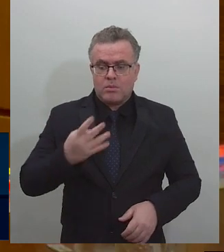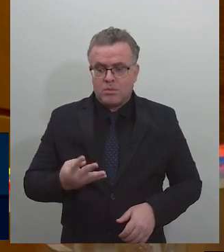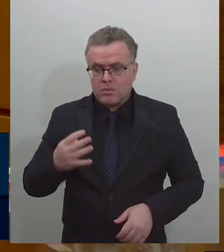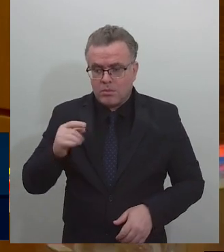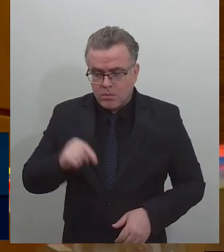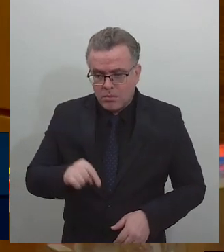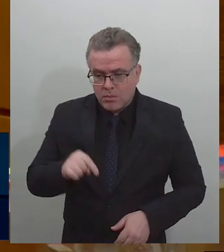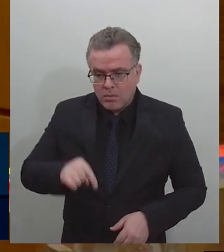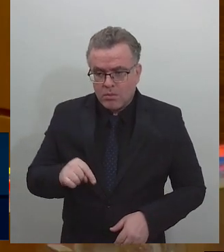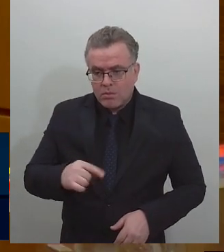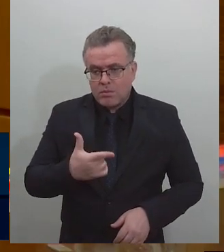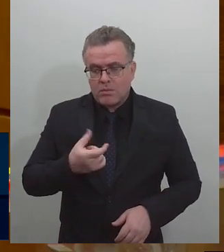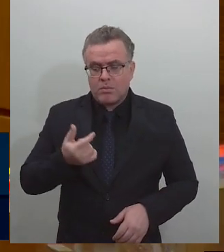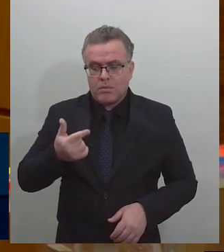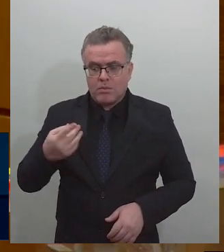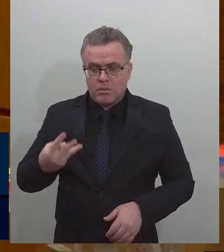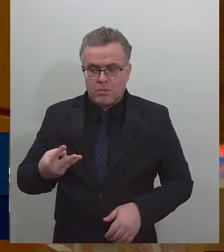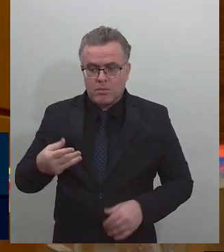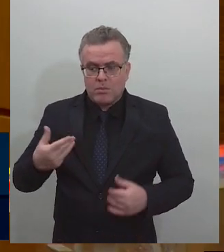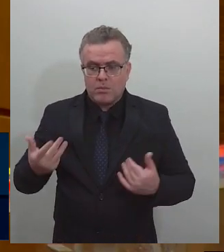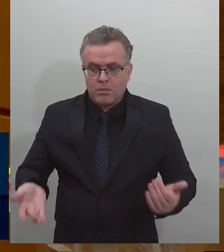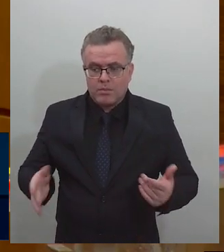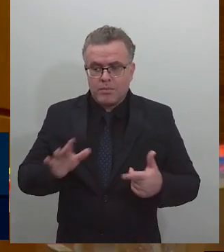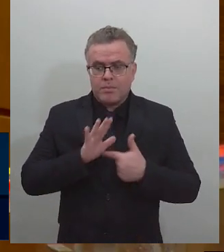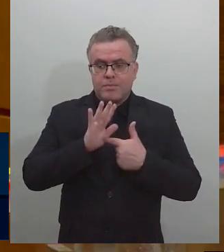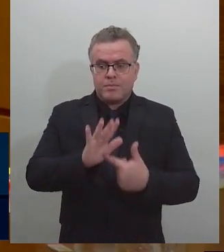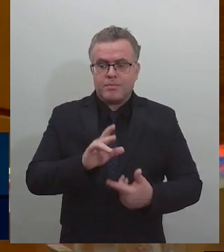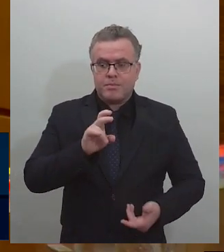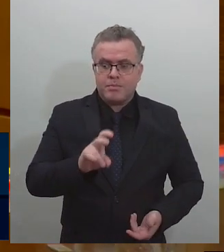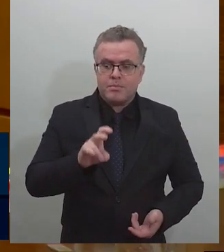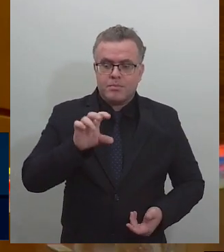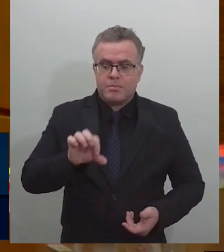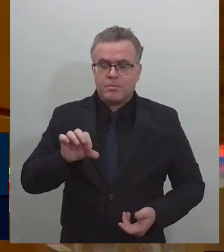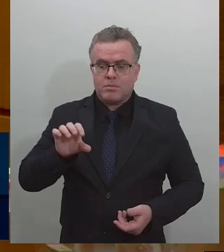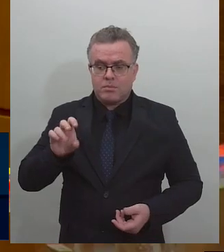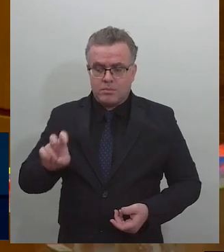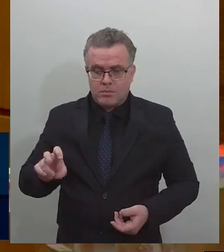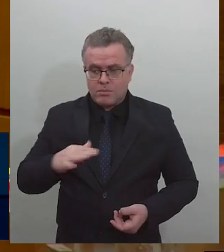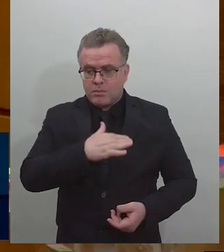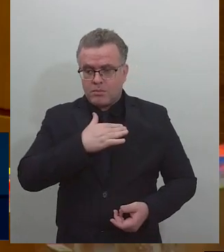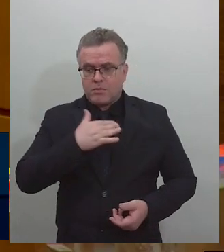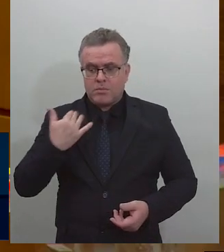E das 595 mortes,